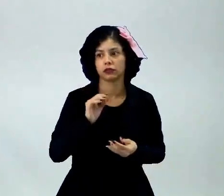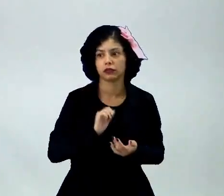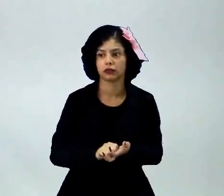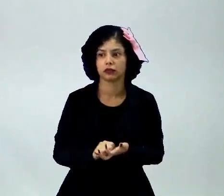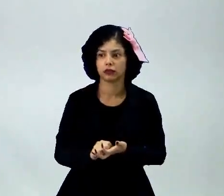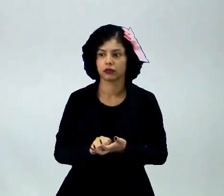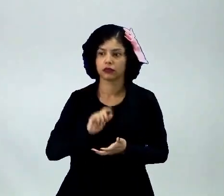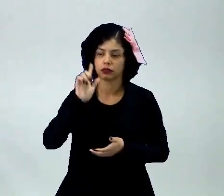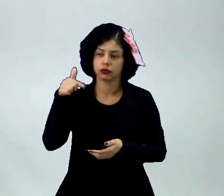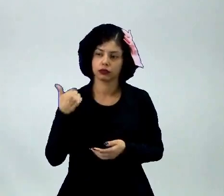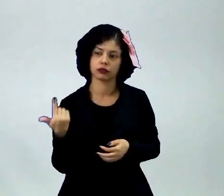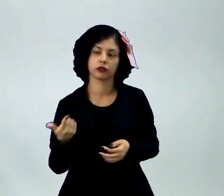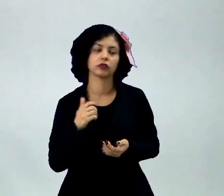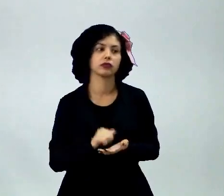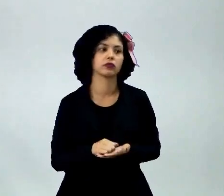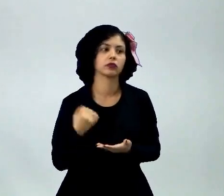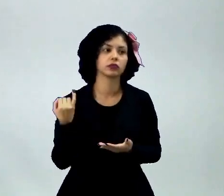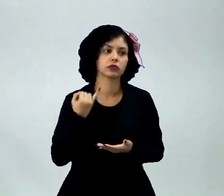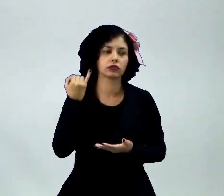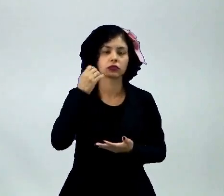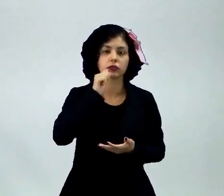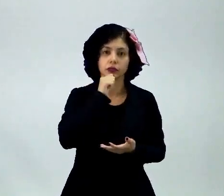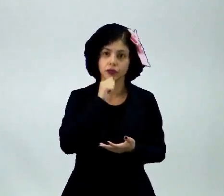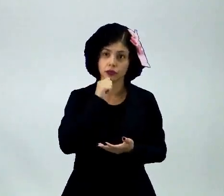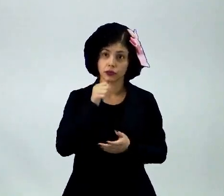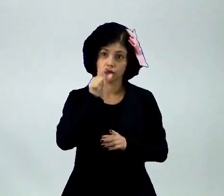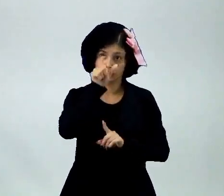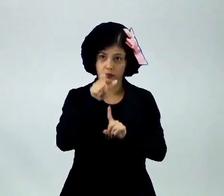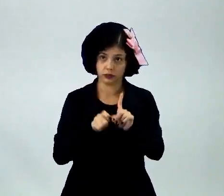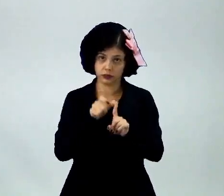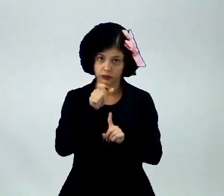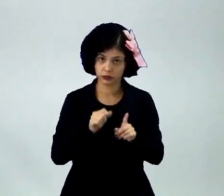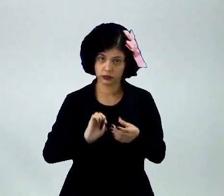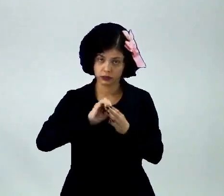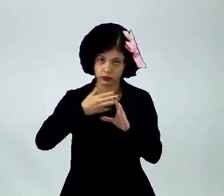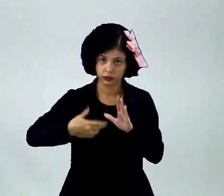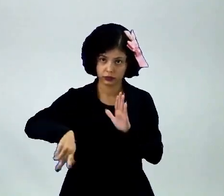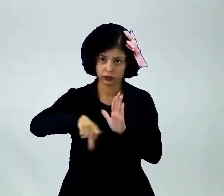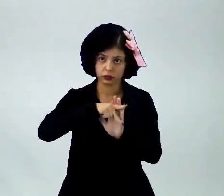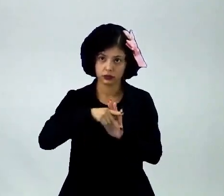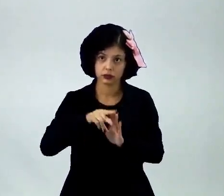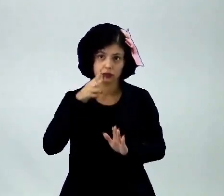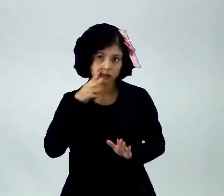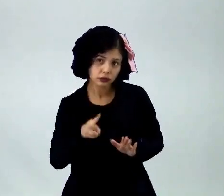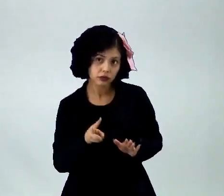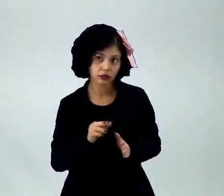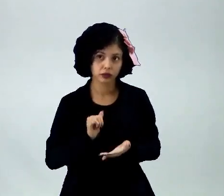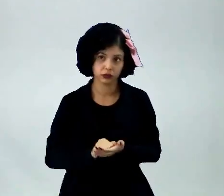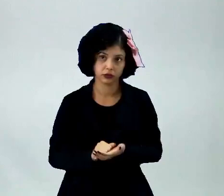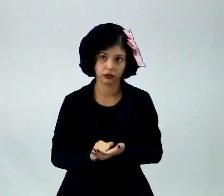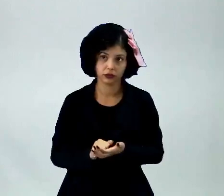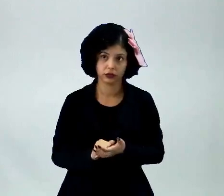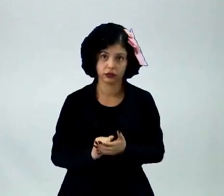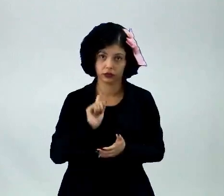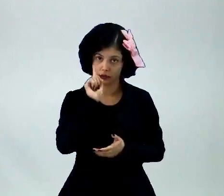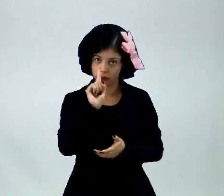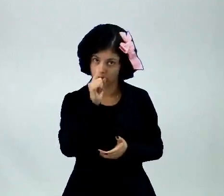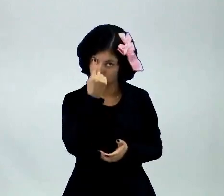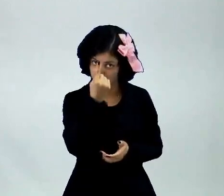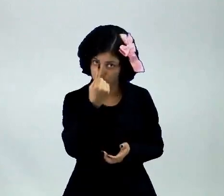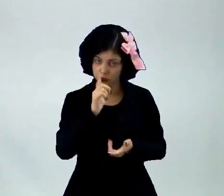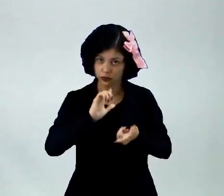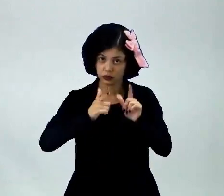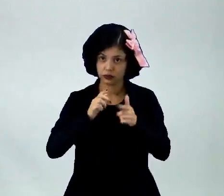Homozigoto são aqueles indivíduos, que apresentam uma característica onde a gente vai ver os alelos representados por uma letra